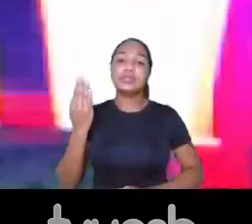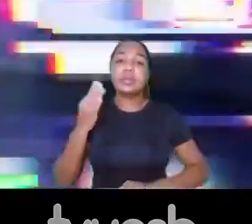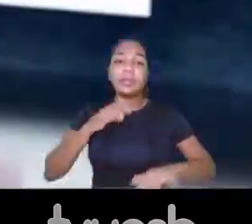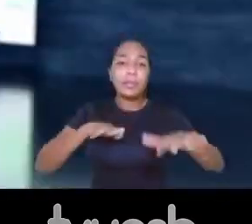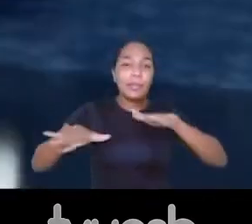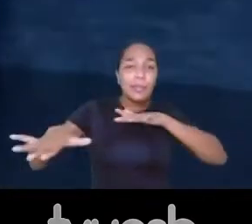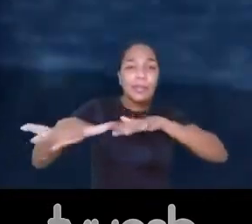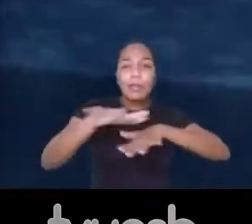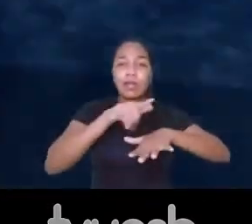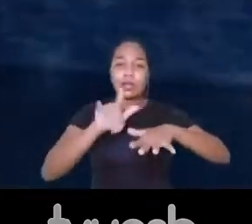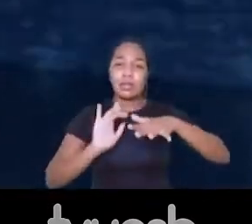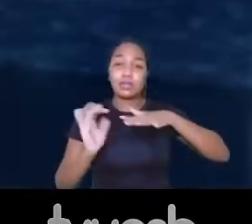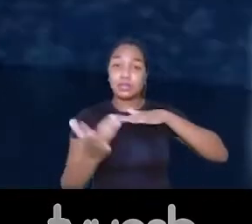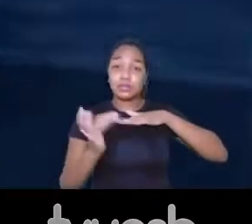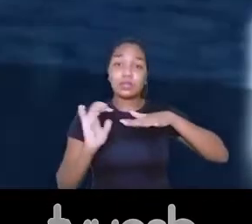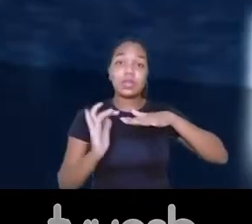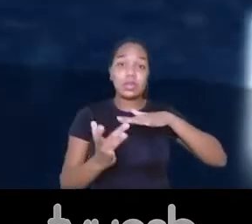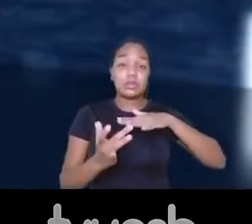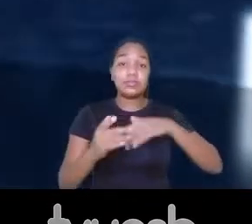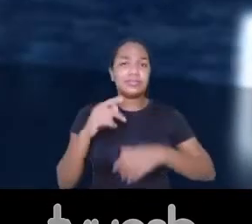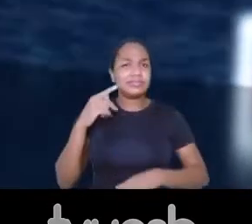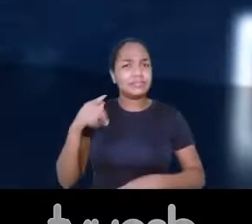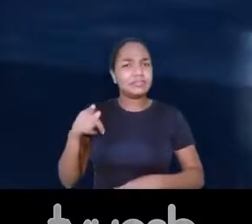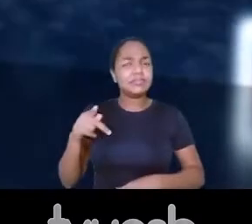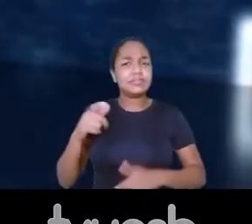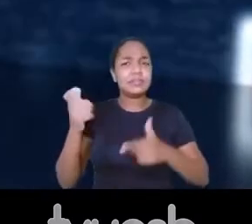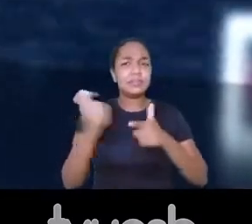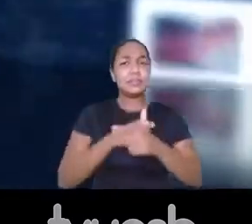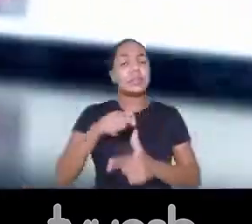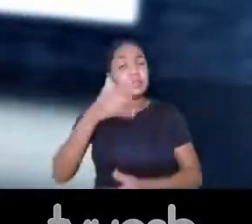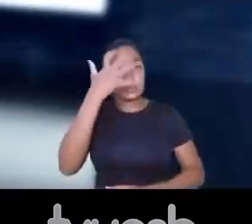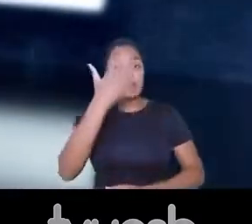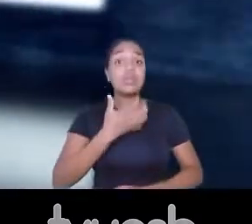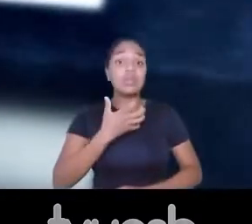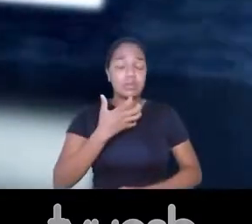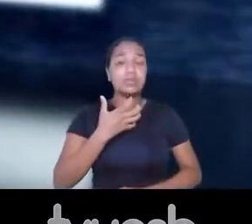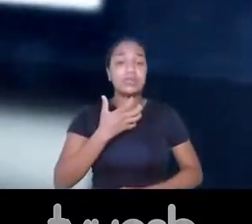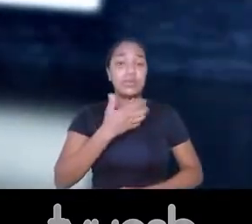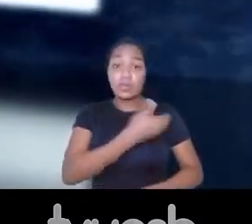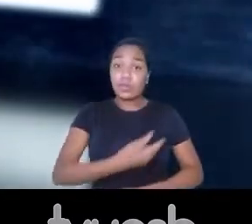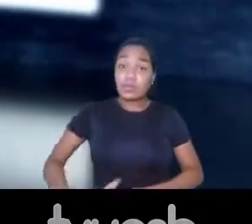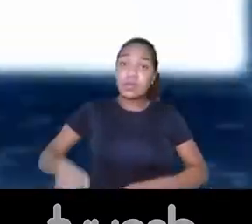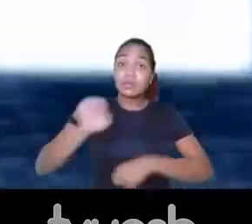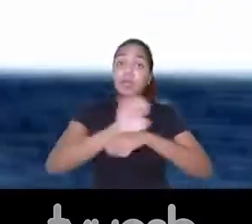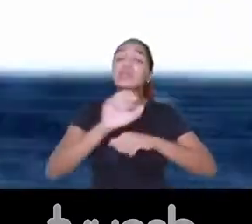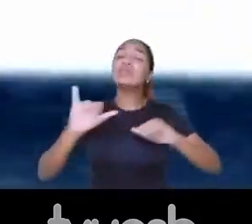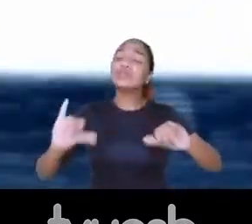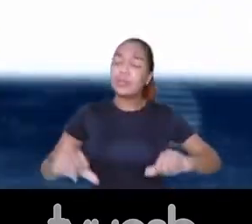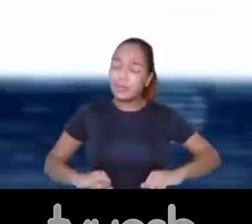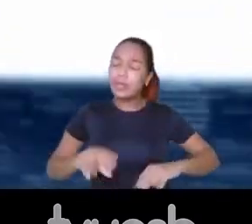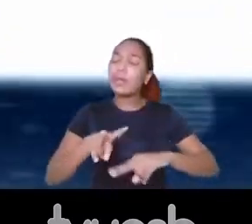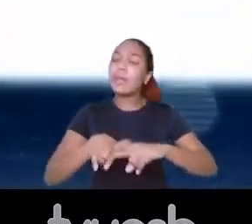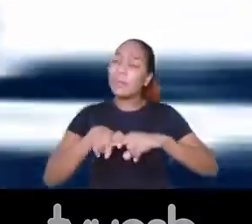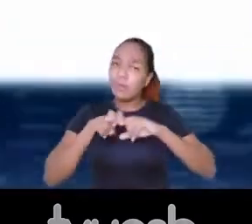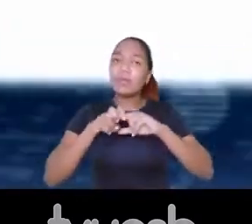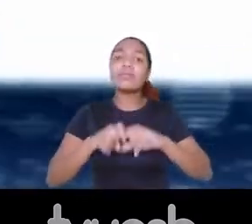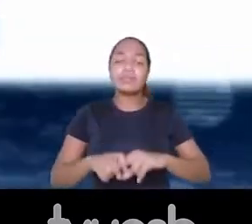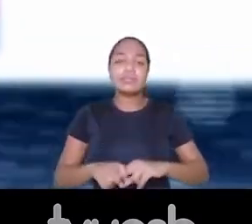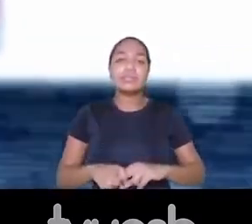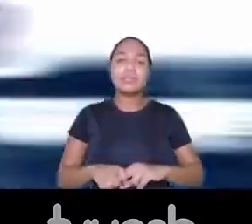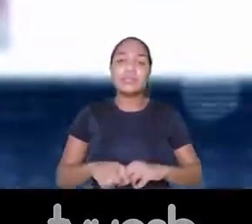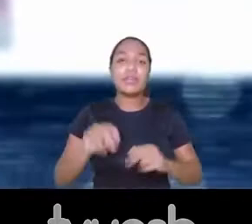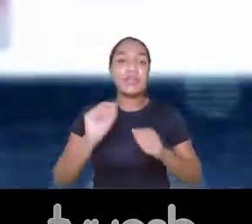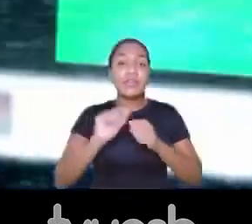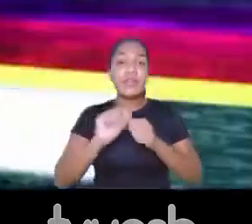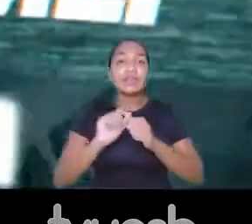fake News ela circulam nas redes sociais e os estados são bem reais o governo do estado tem sido